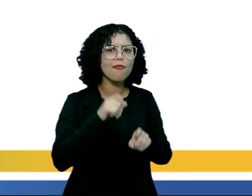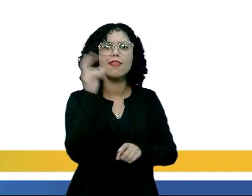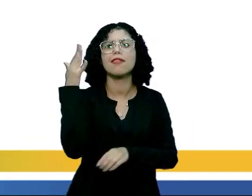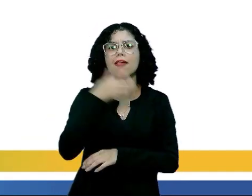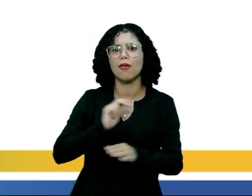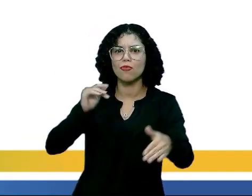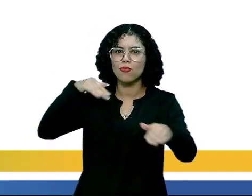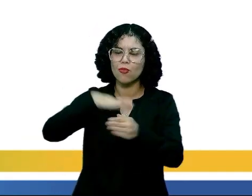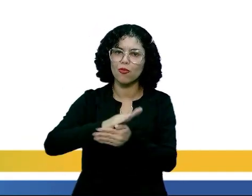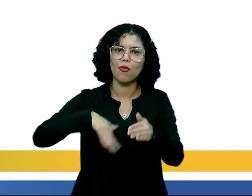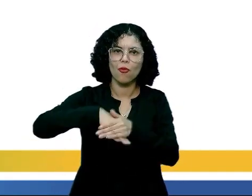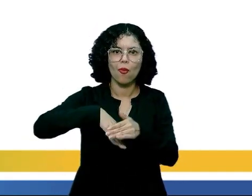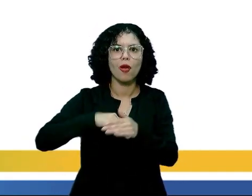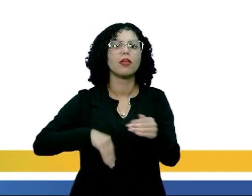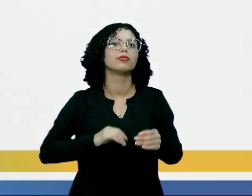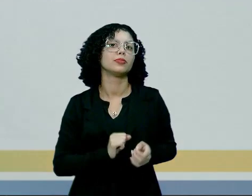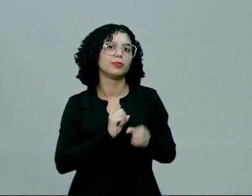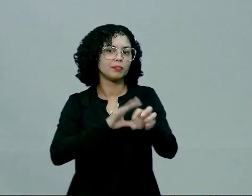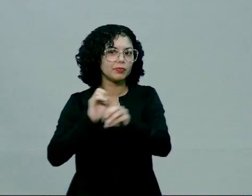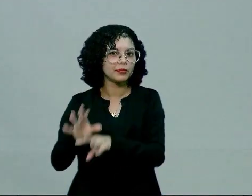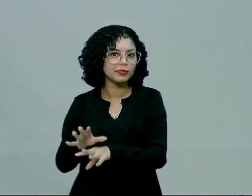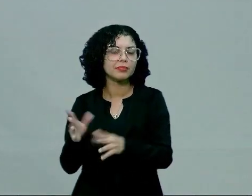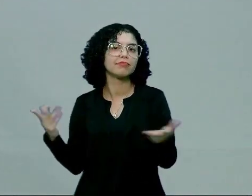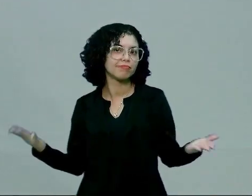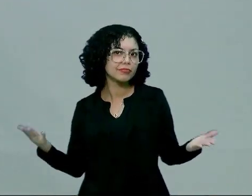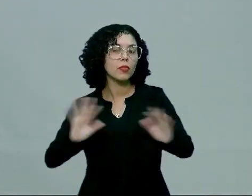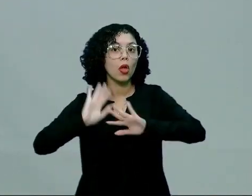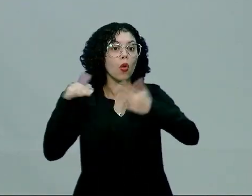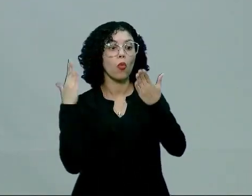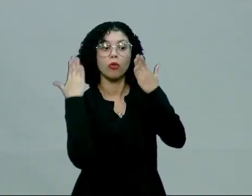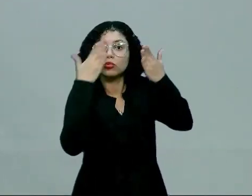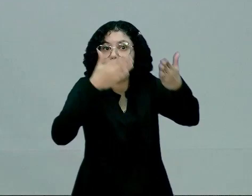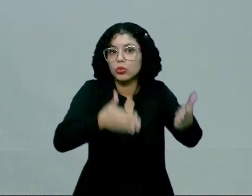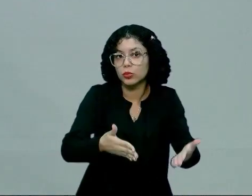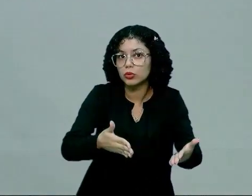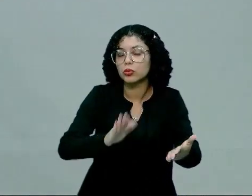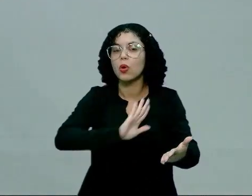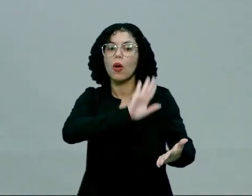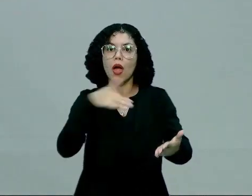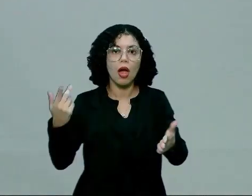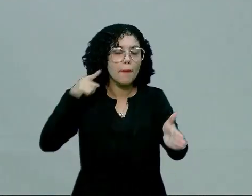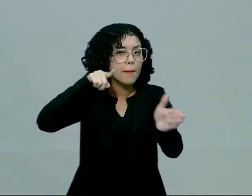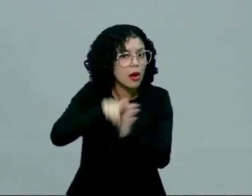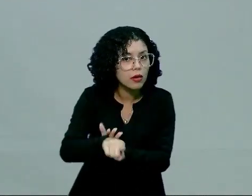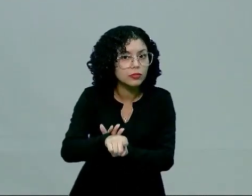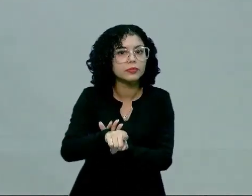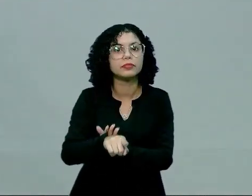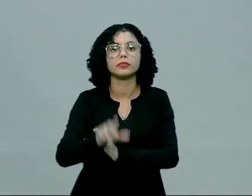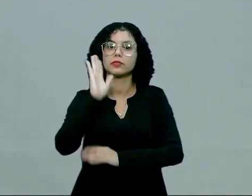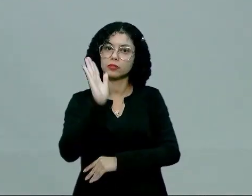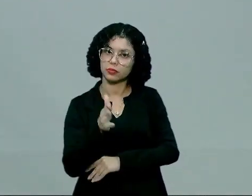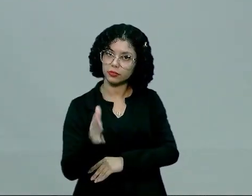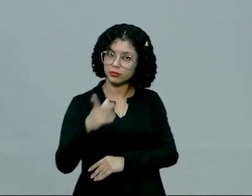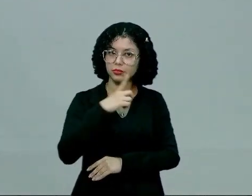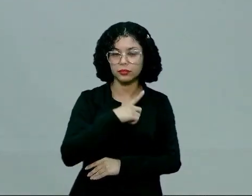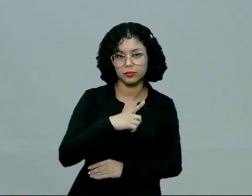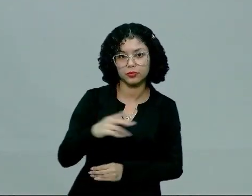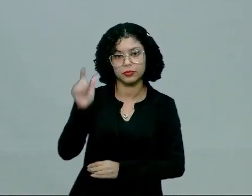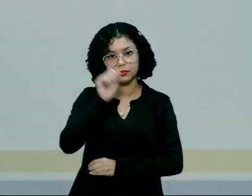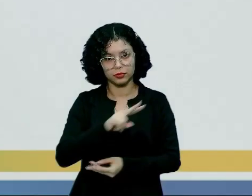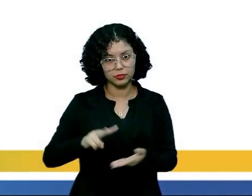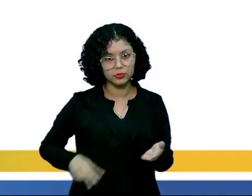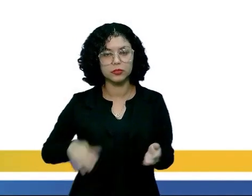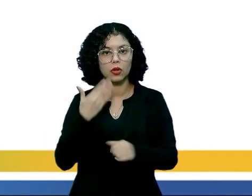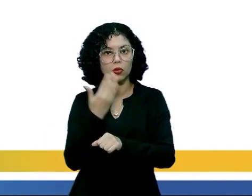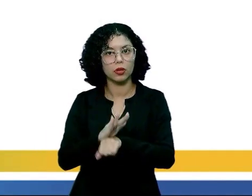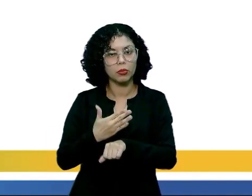um gol quem não sonhou em ser um jogador de futebol Qual o direcionamento aqui é uma questão que a gente vai fazer uma leitura e uma